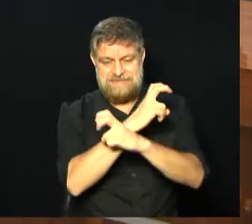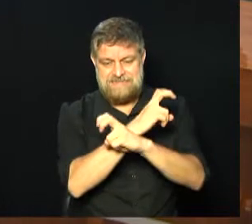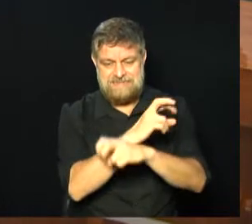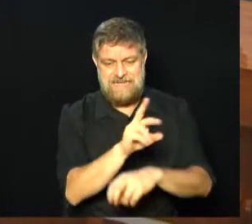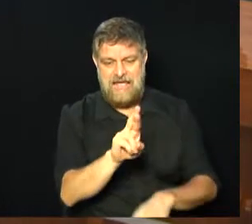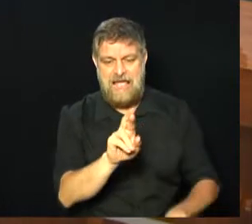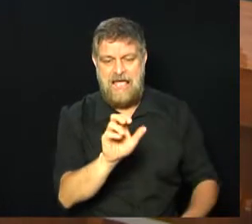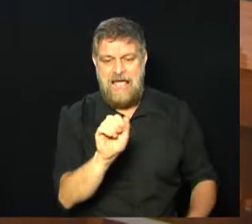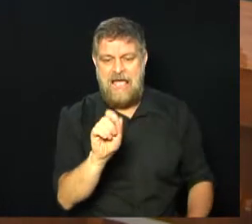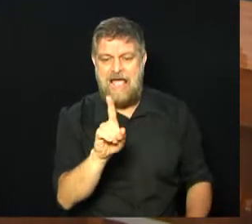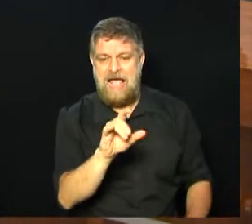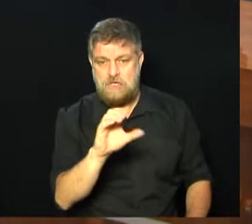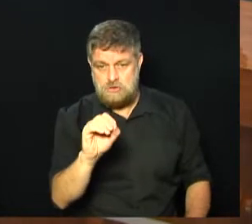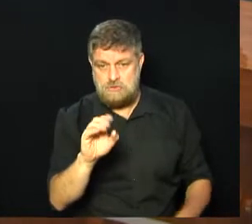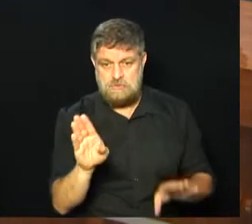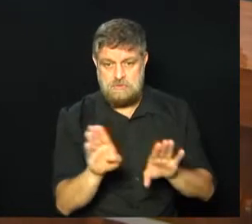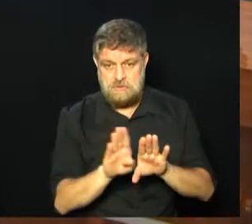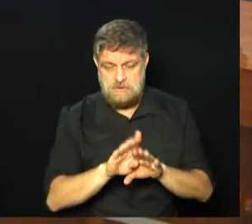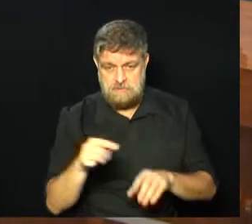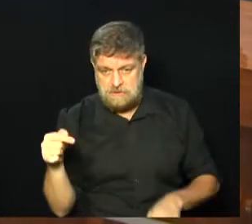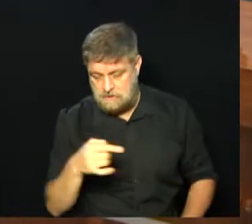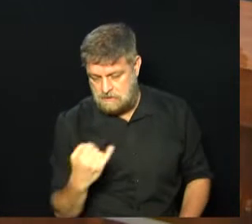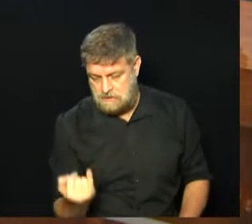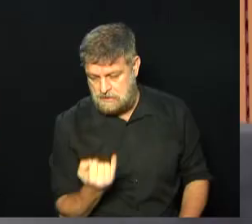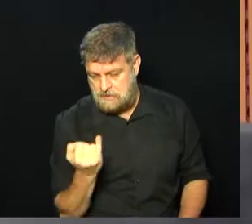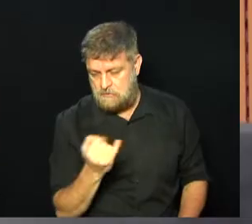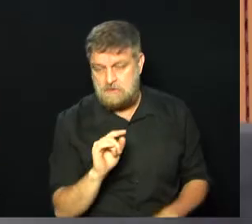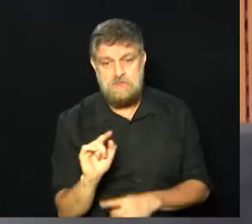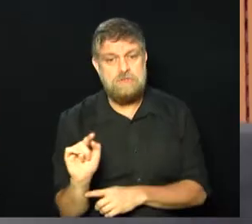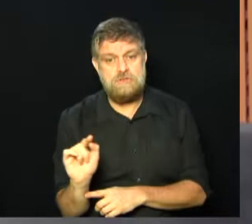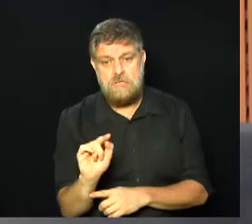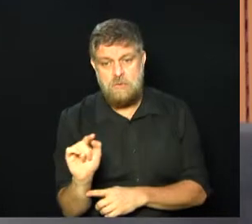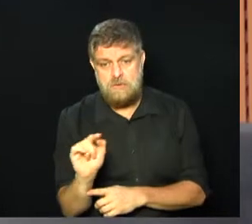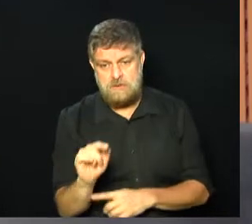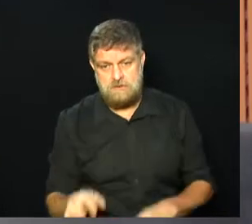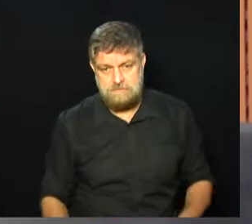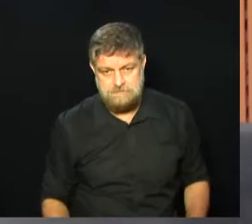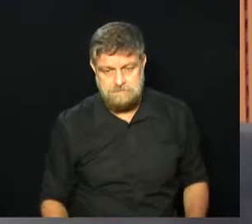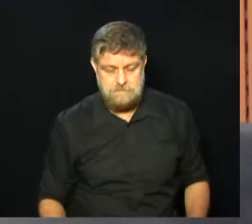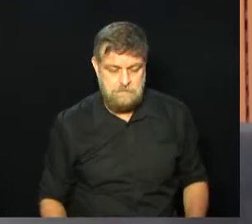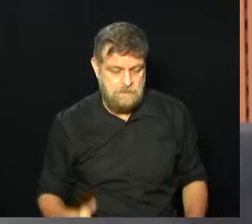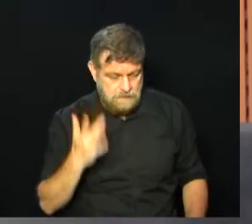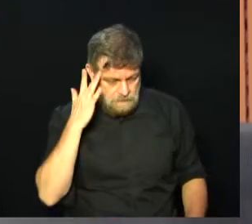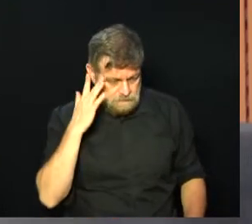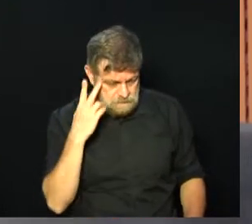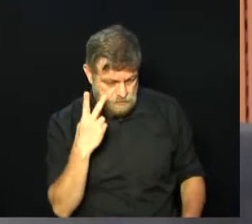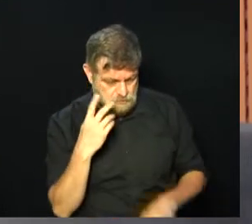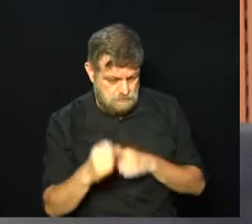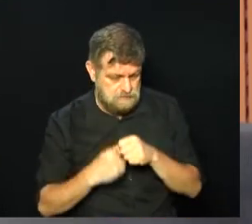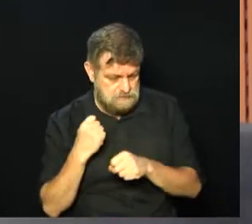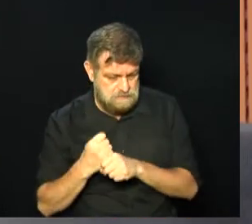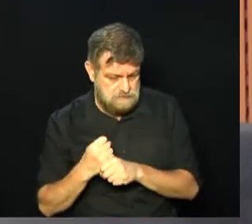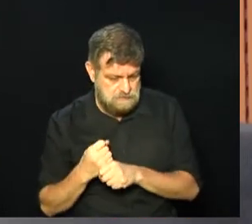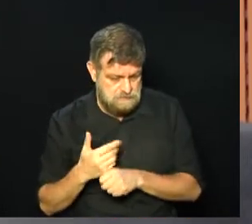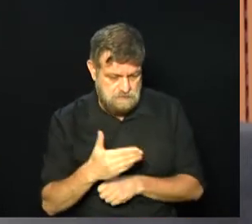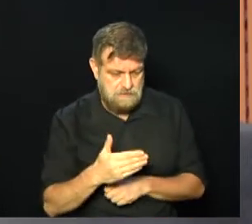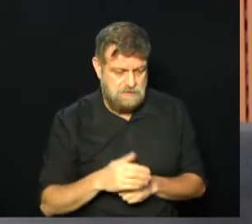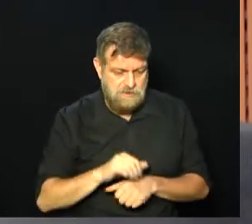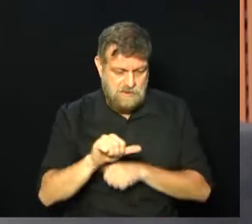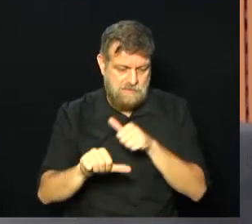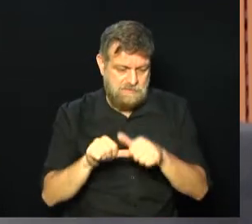aí também, uma coisa importante que é colocado é o seguinte, não sei se isso mudou de uns 2 anos para cá, porque eu estou já há um tempo